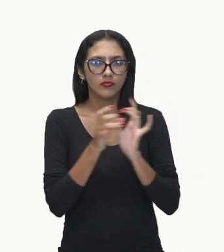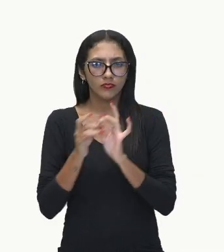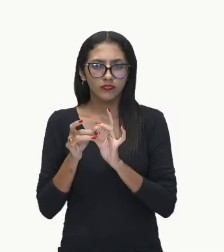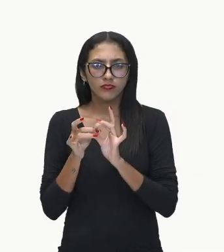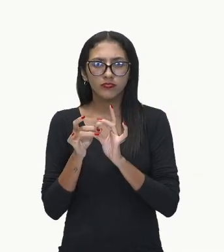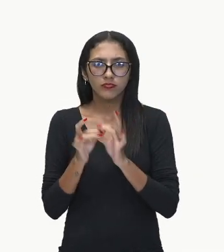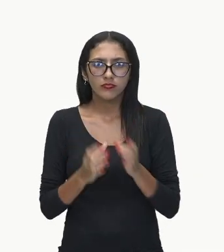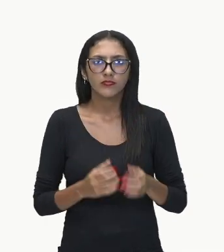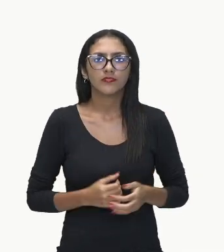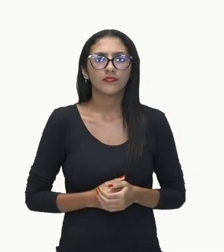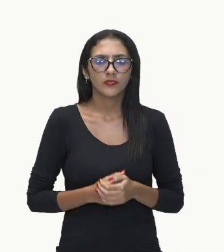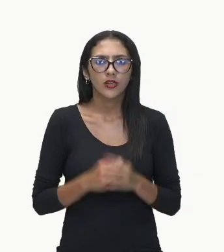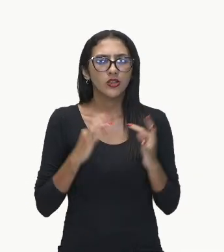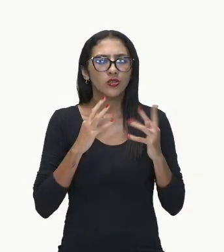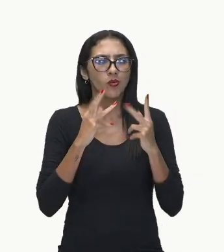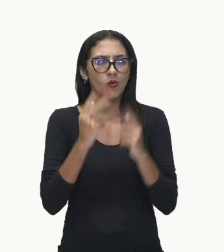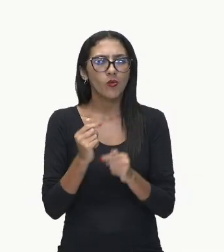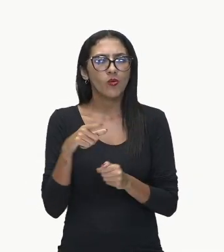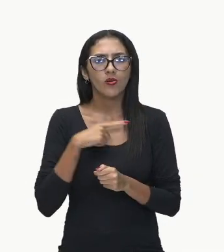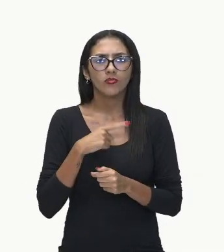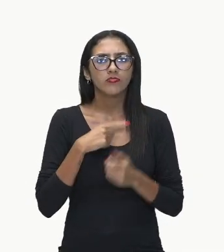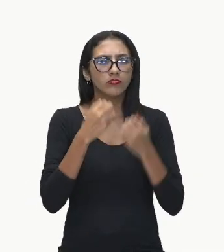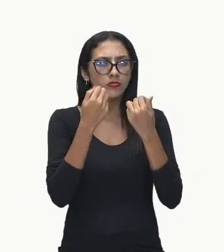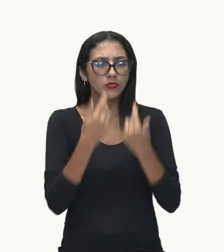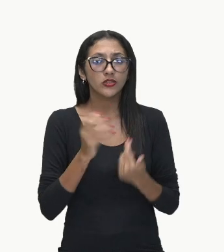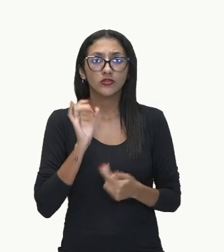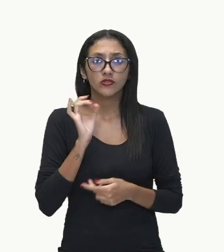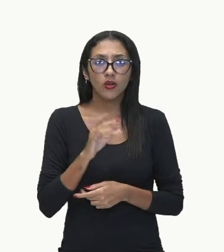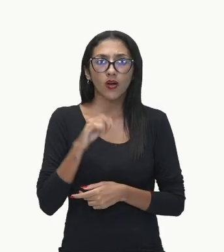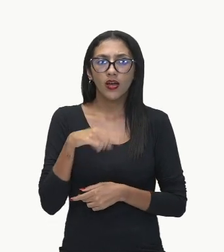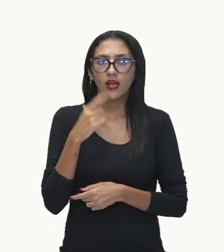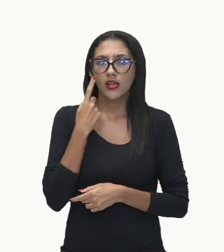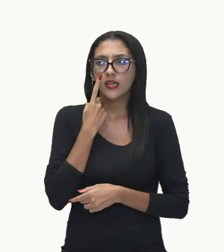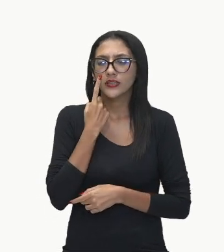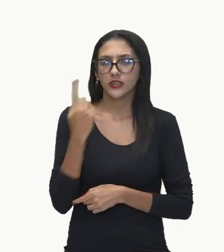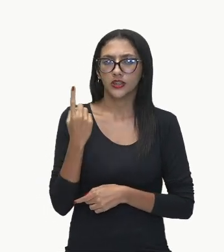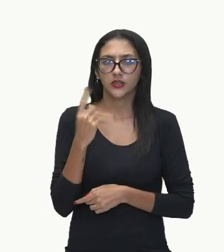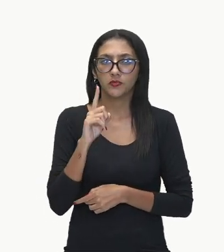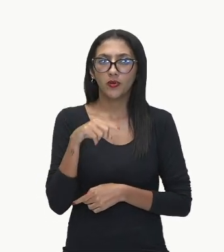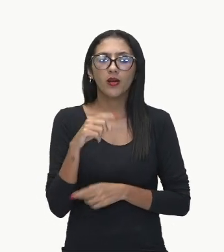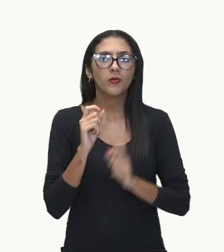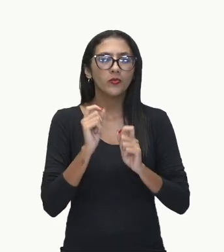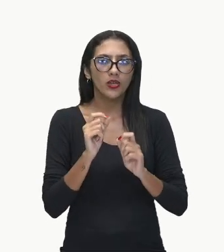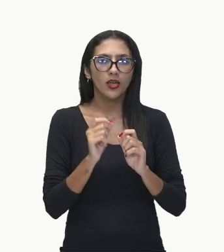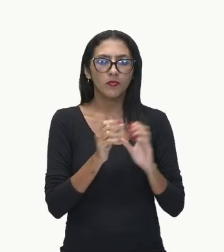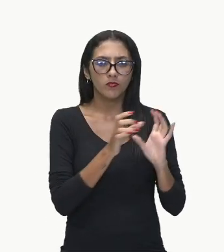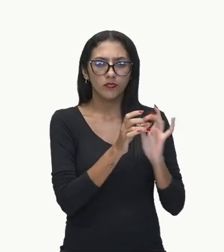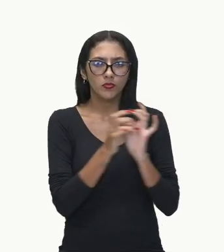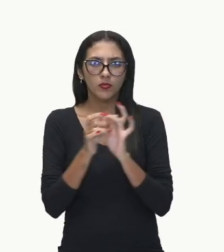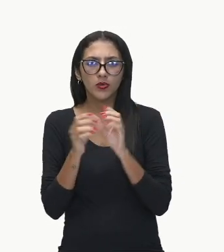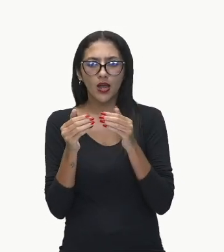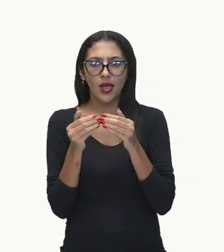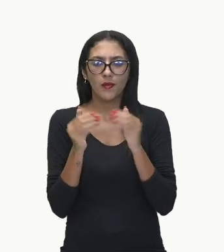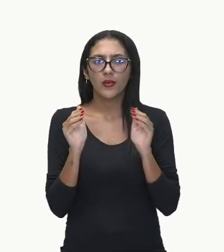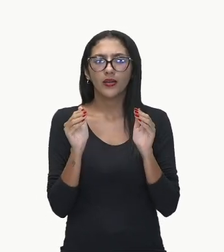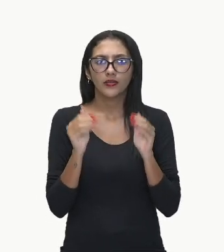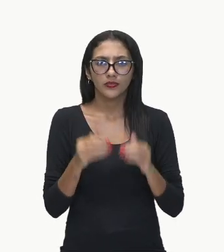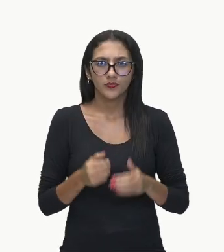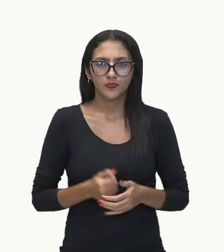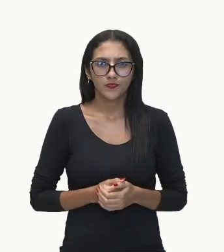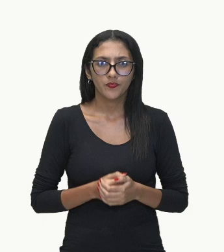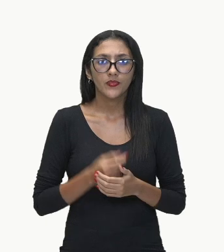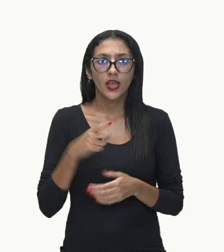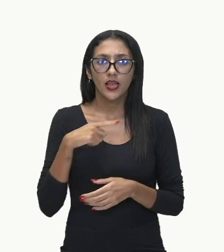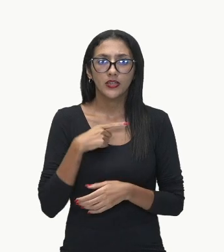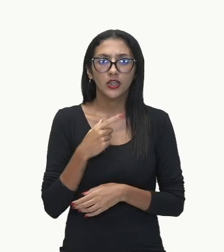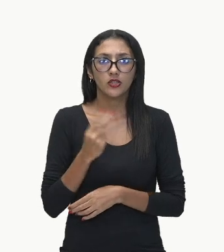que nós vamos ver hoje, somente os alcadienos têm cadeia aberta. E eles apresentam